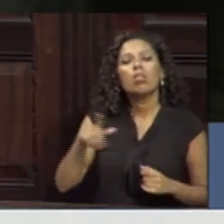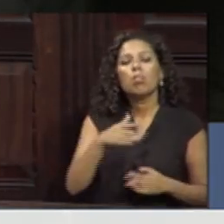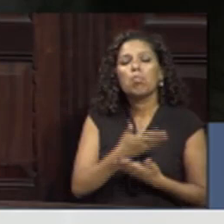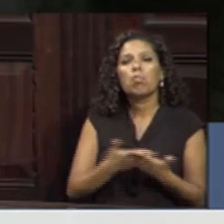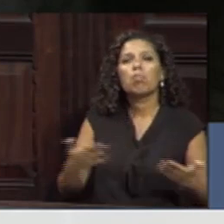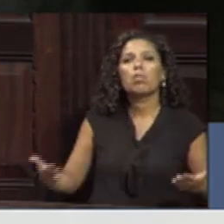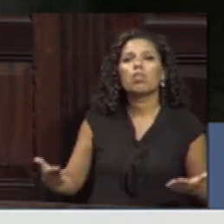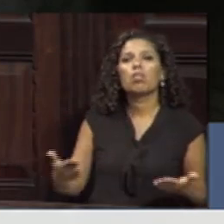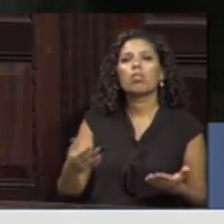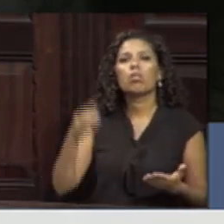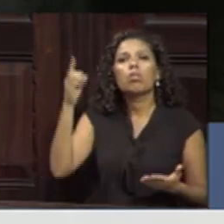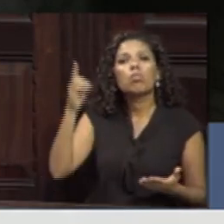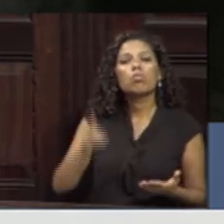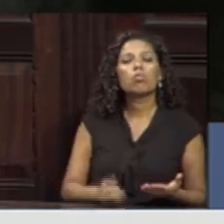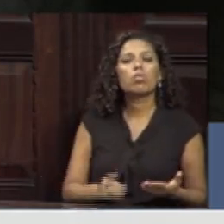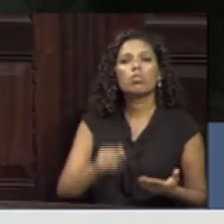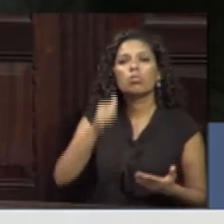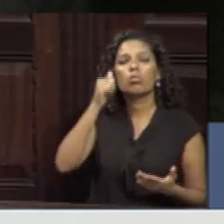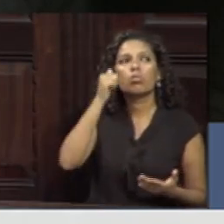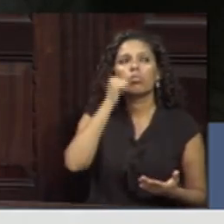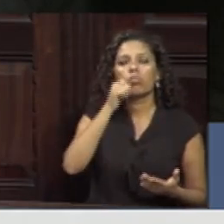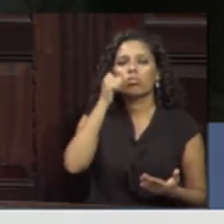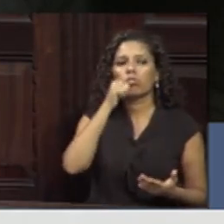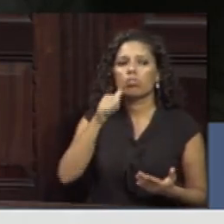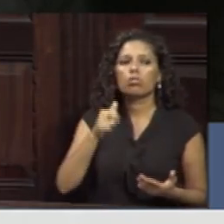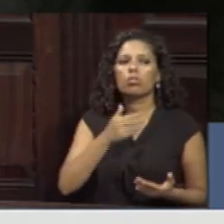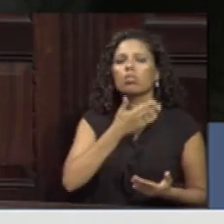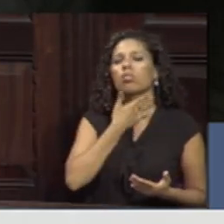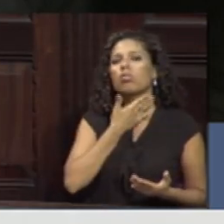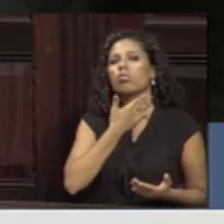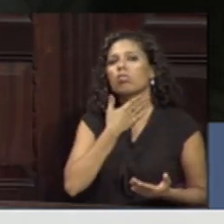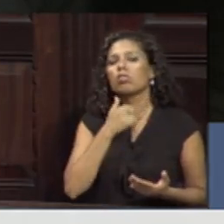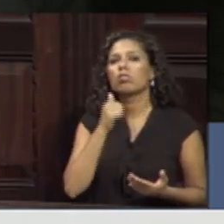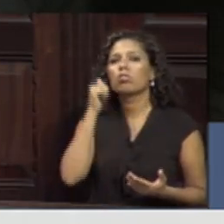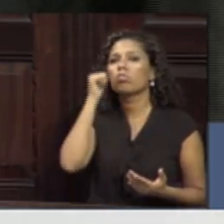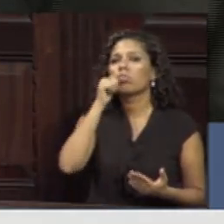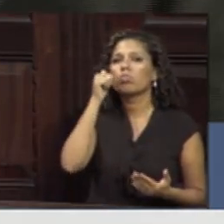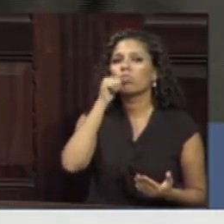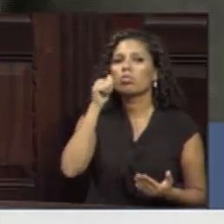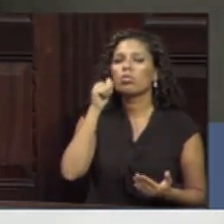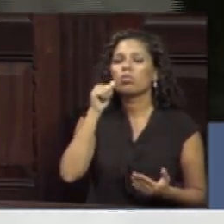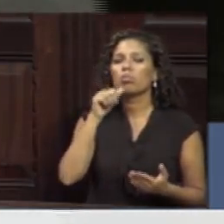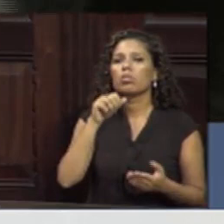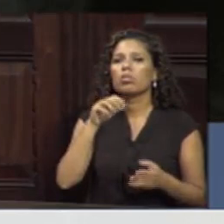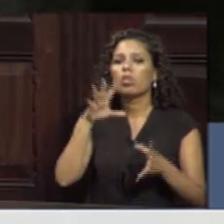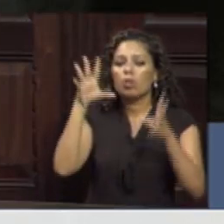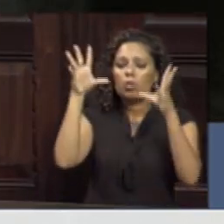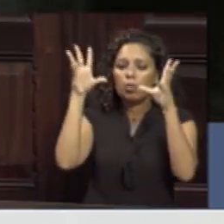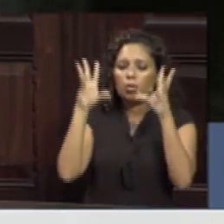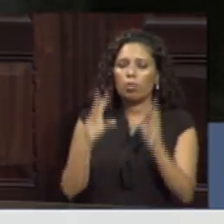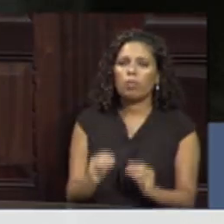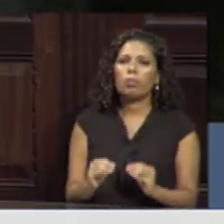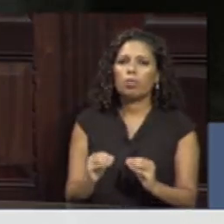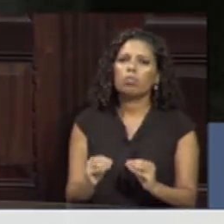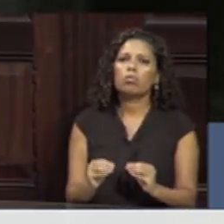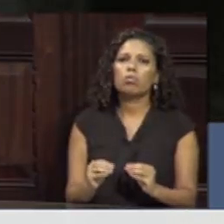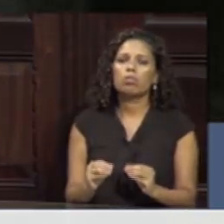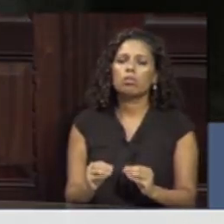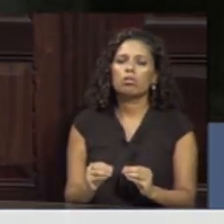As vozes das mulheres foram apagadas. No entanto, senhor